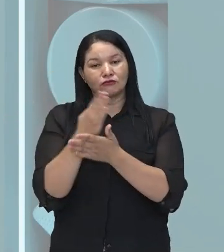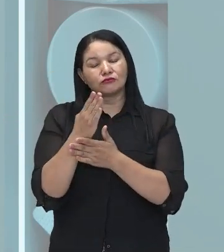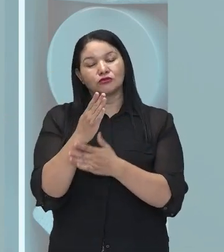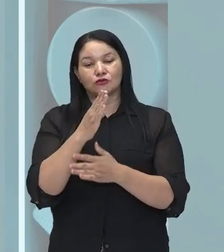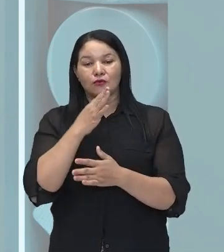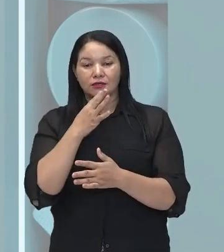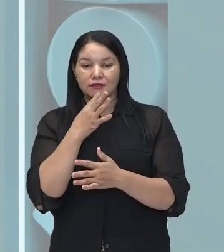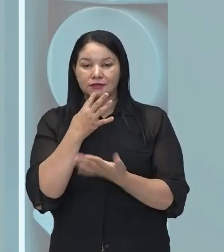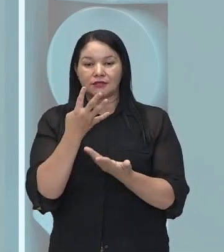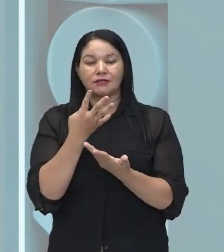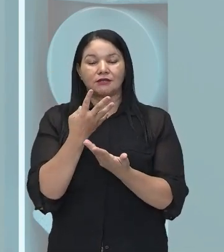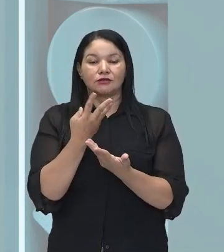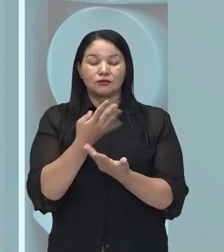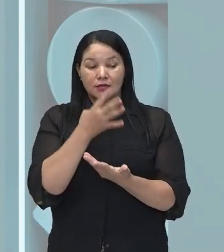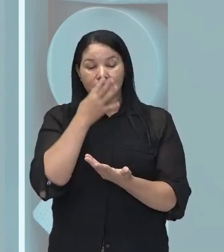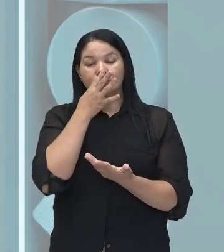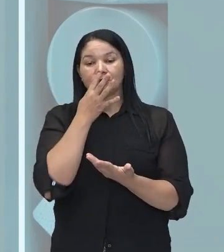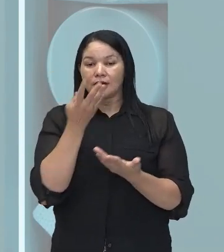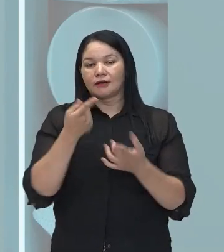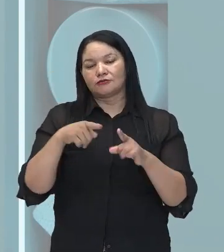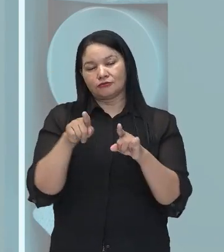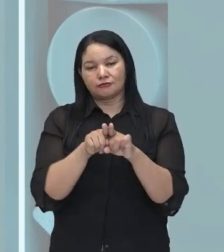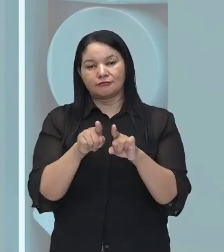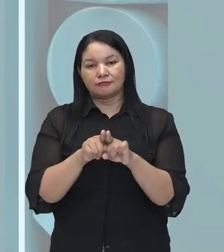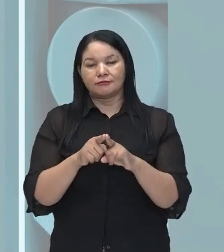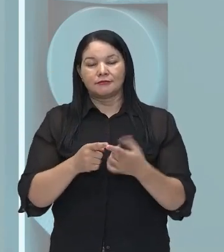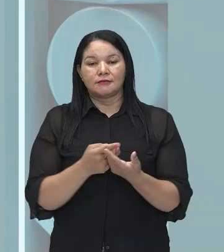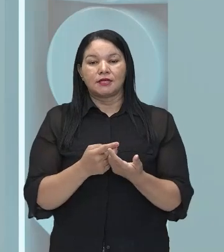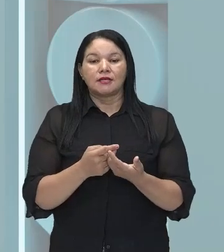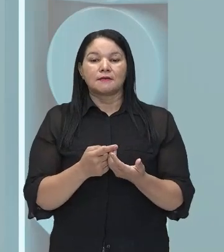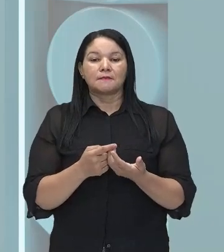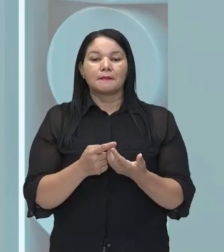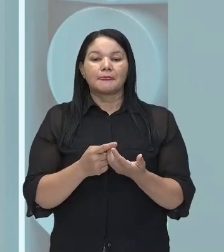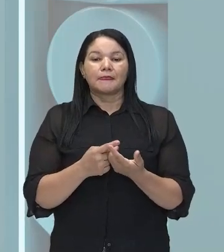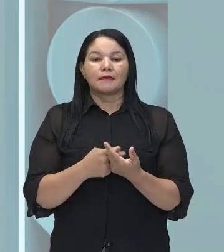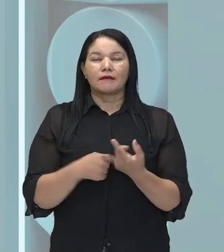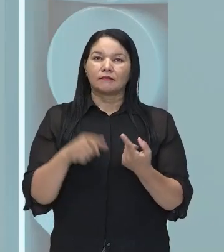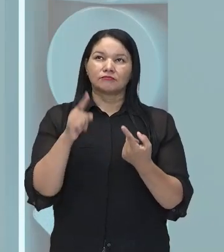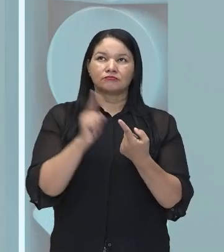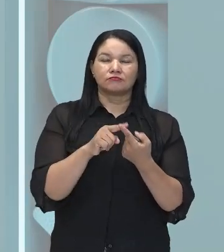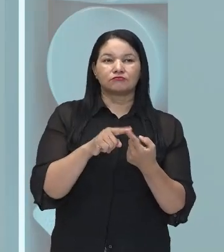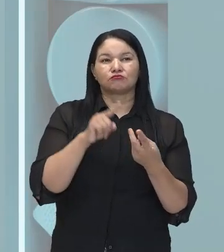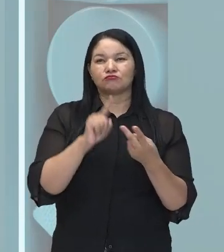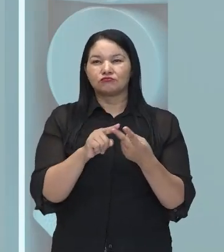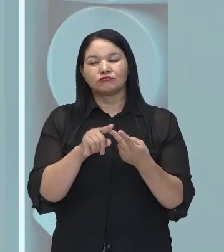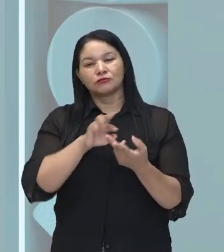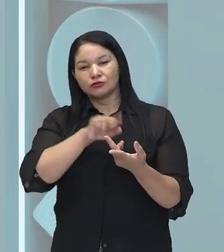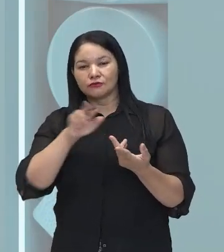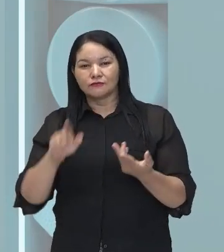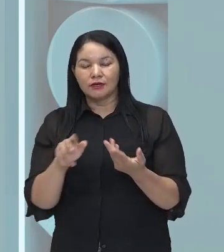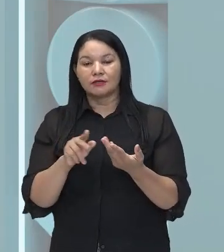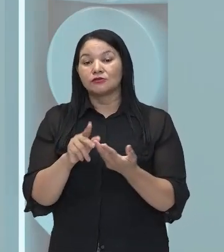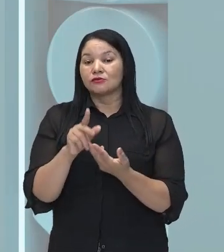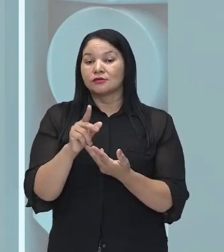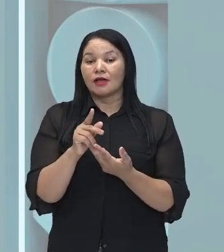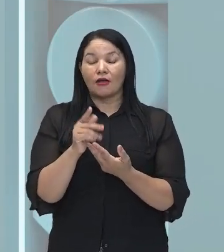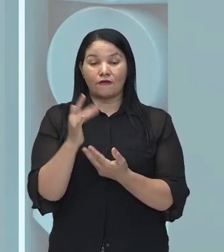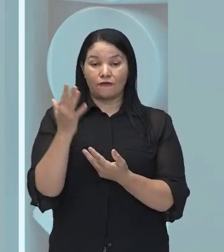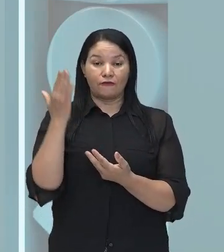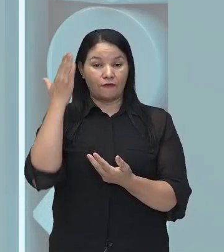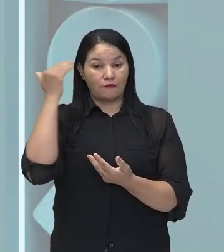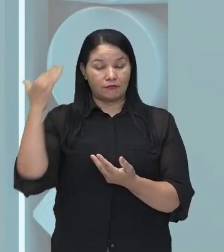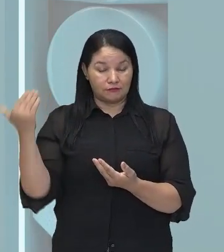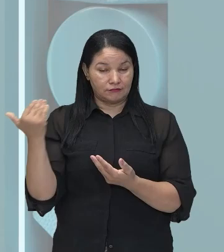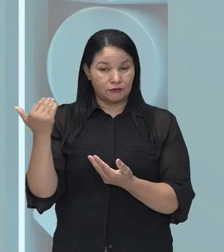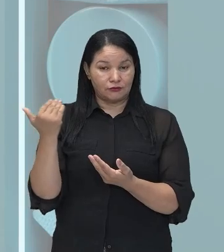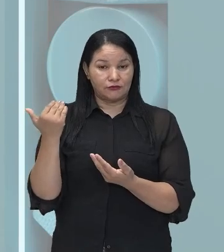Nós temos aí esses autores, Rodin, Rembrandt. Percebam que são artistas de